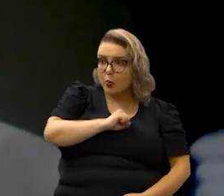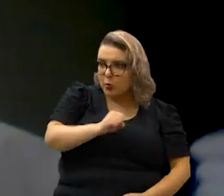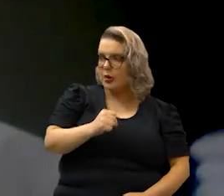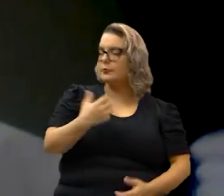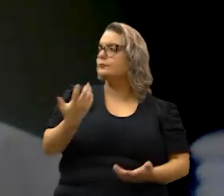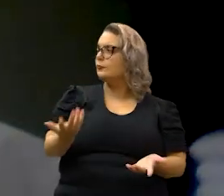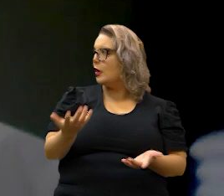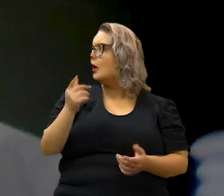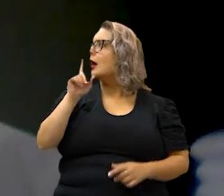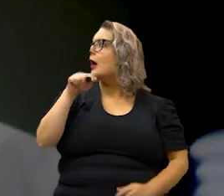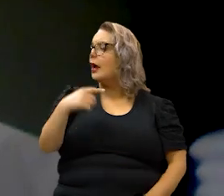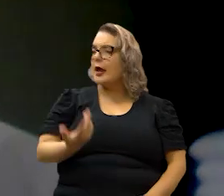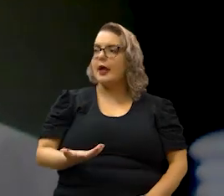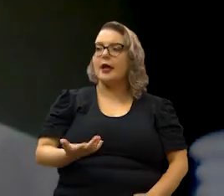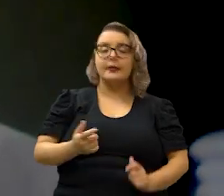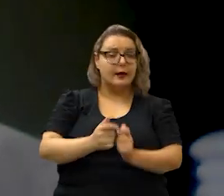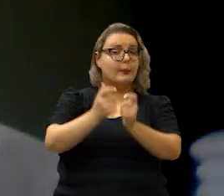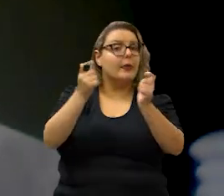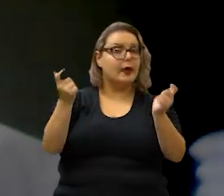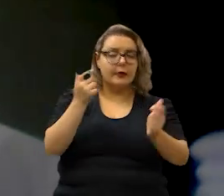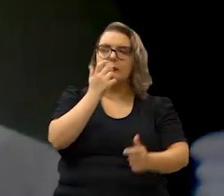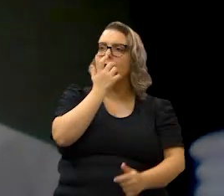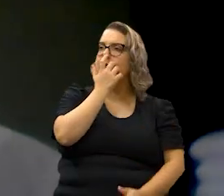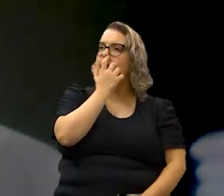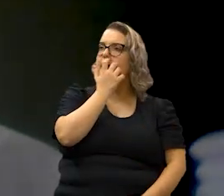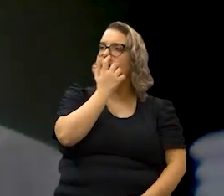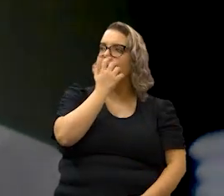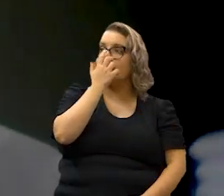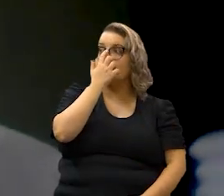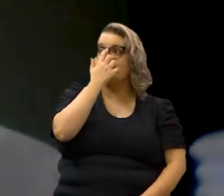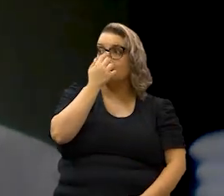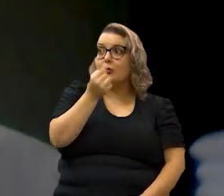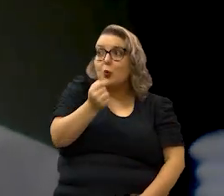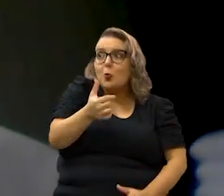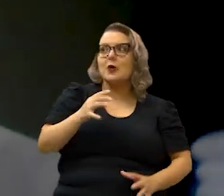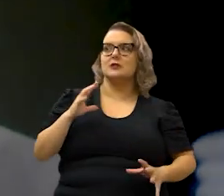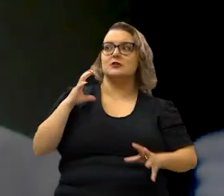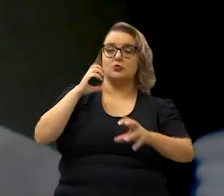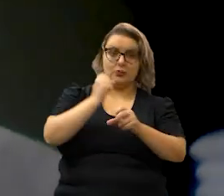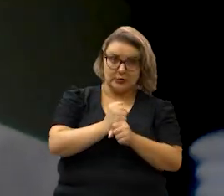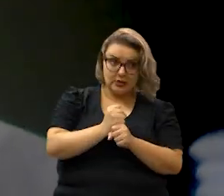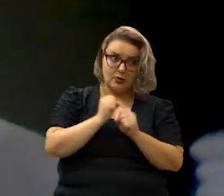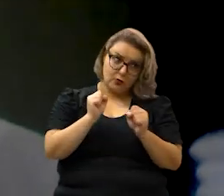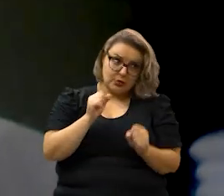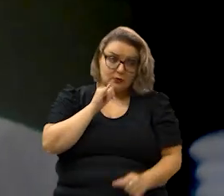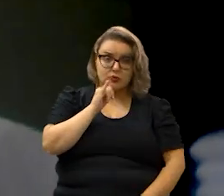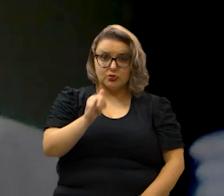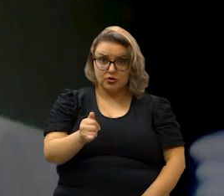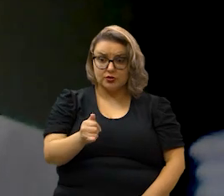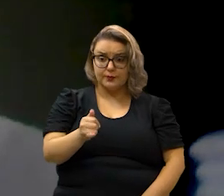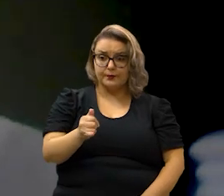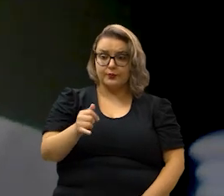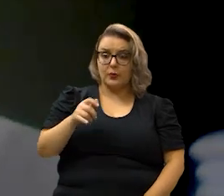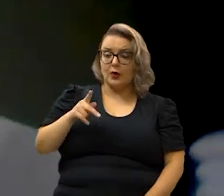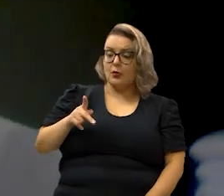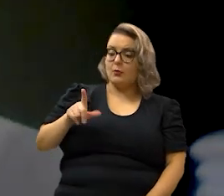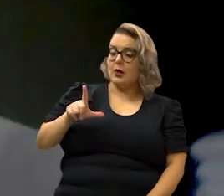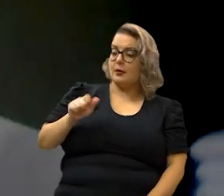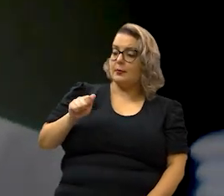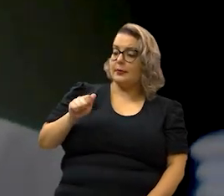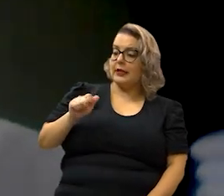infarto é decorrente, na sua grande maioria, na quase totalidade, nós podíamos dizer, a uma placa